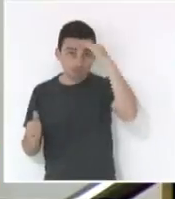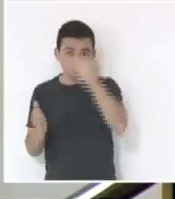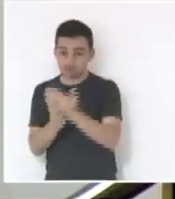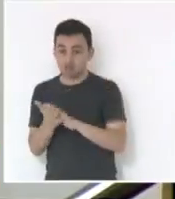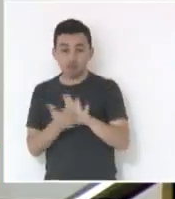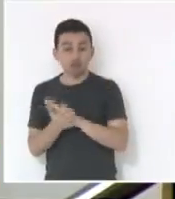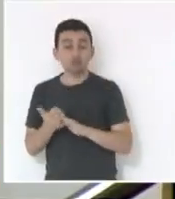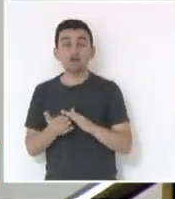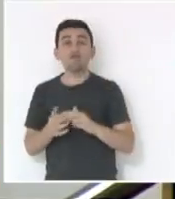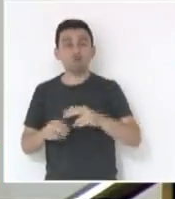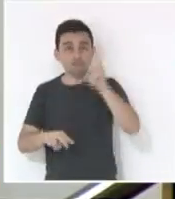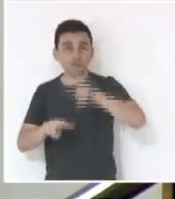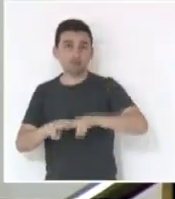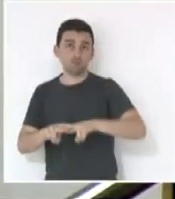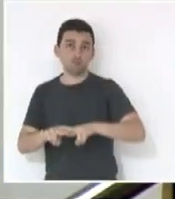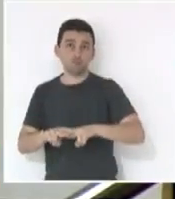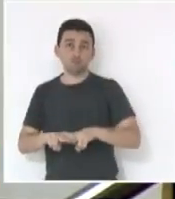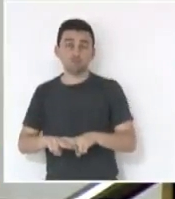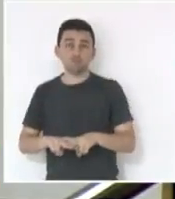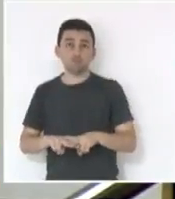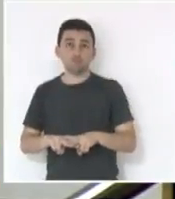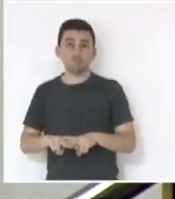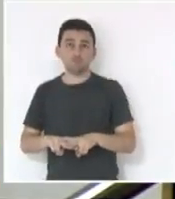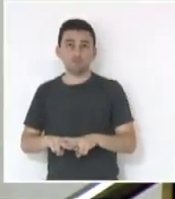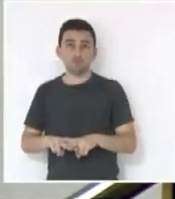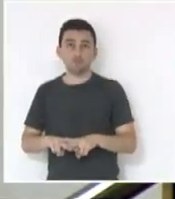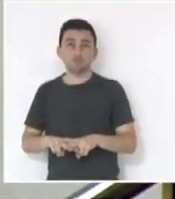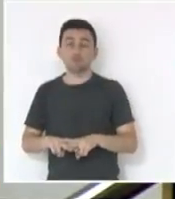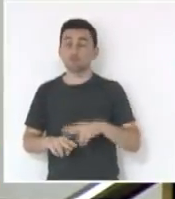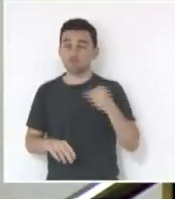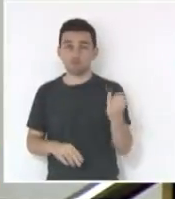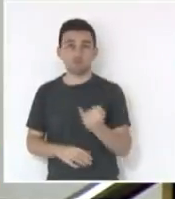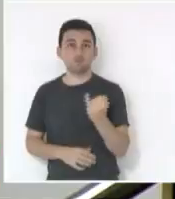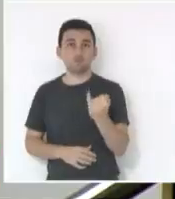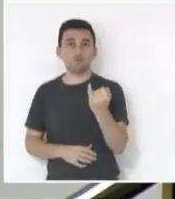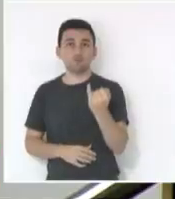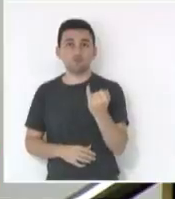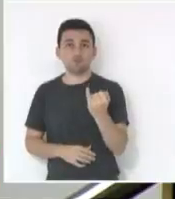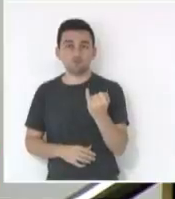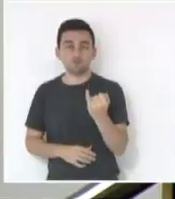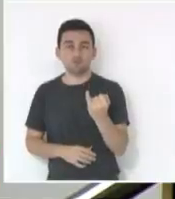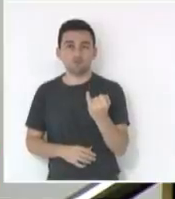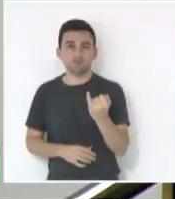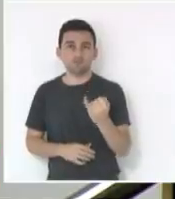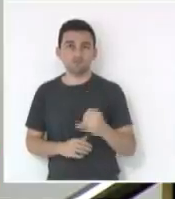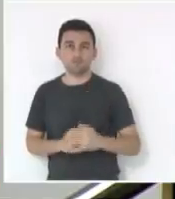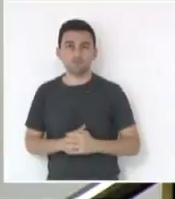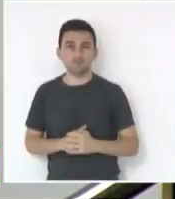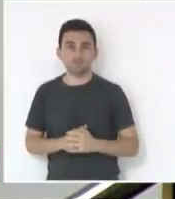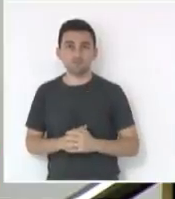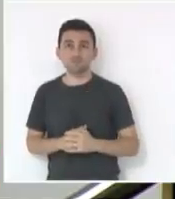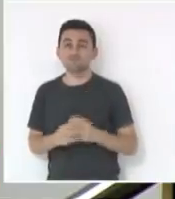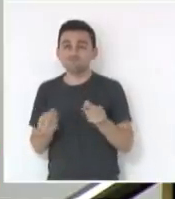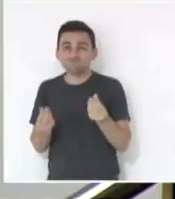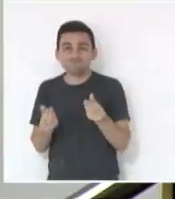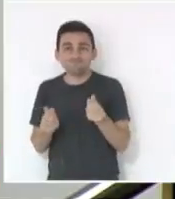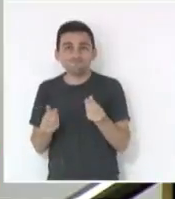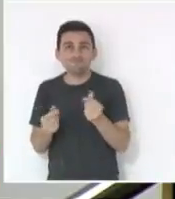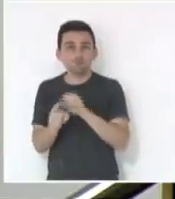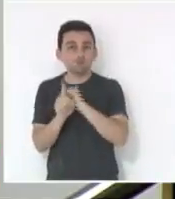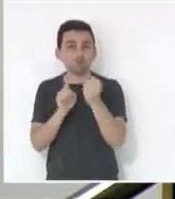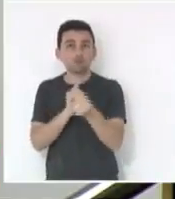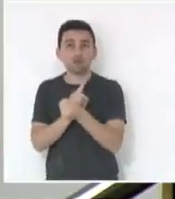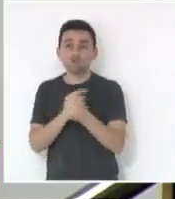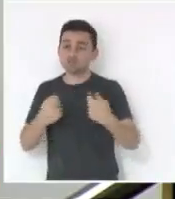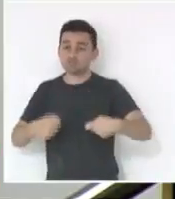Essa intercalação que o Vossa Excelência sugeriu, que é importante, é essa sensibilidade social tem que partir